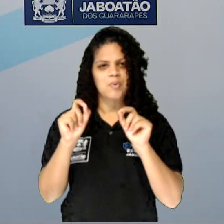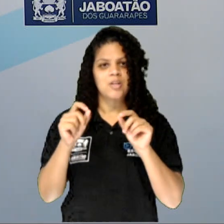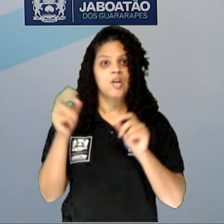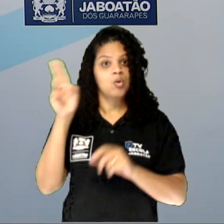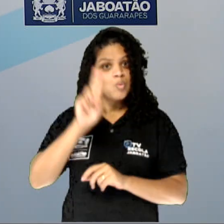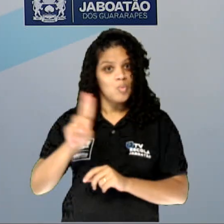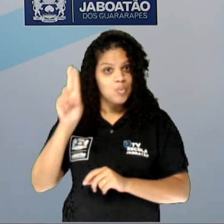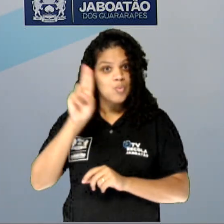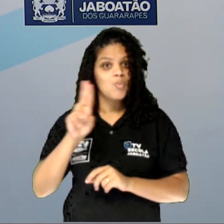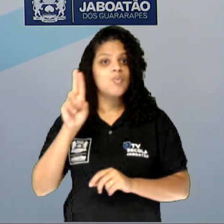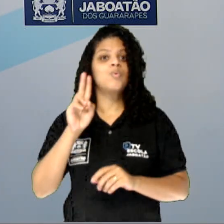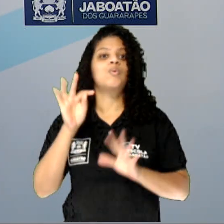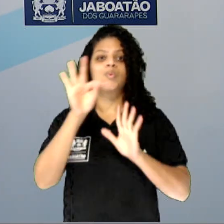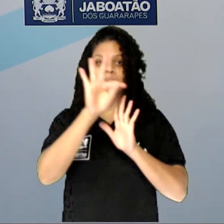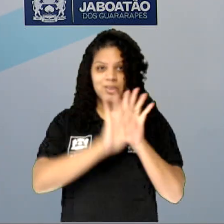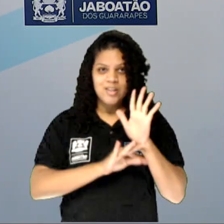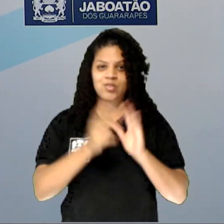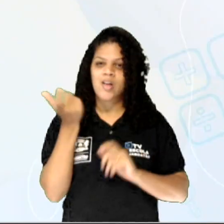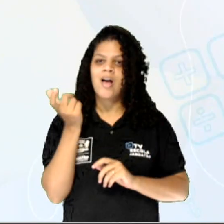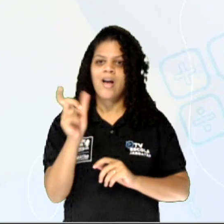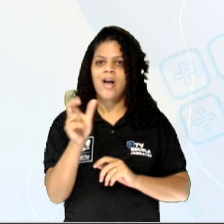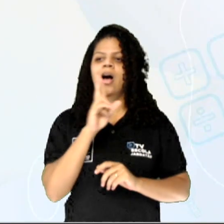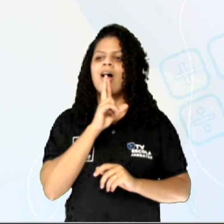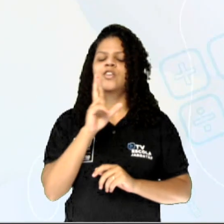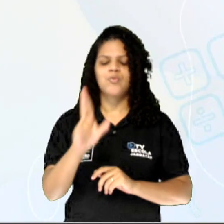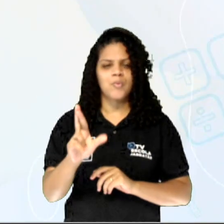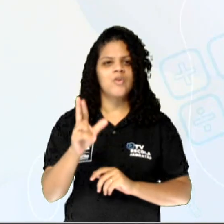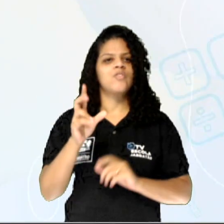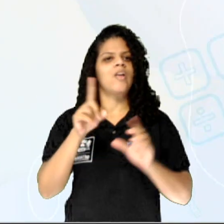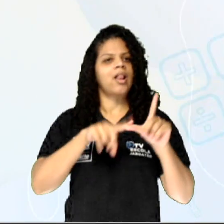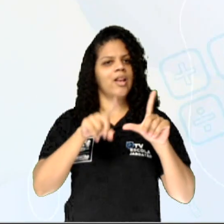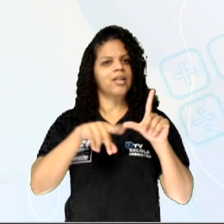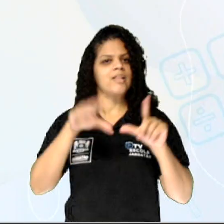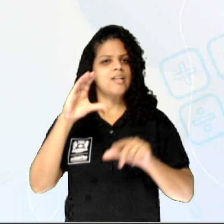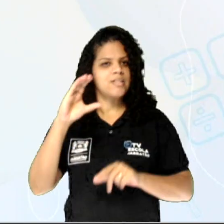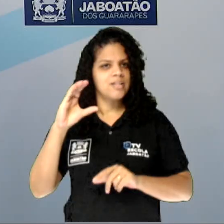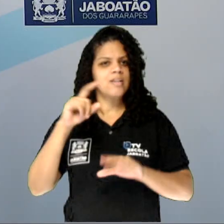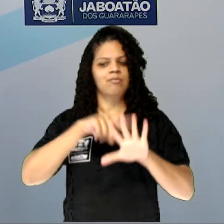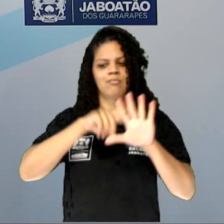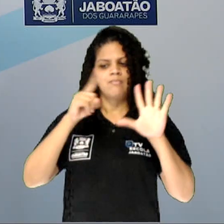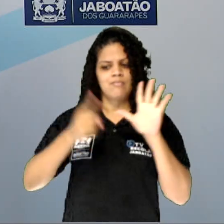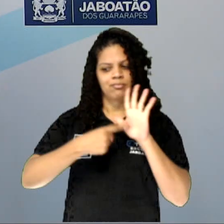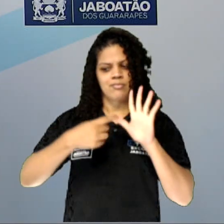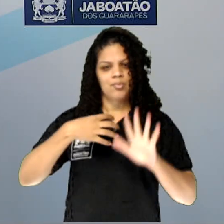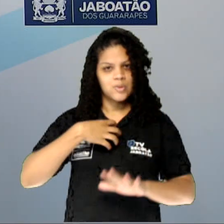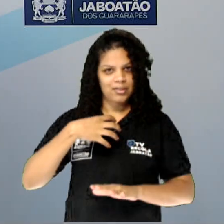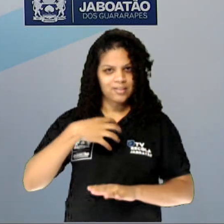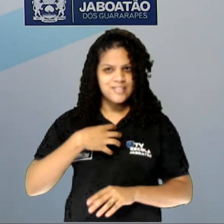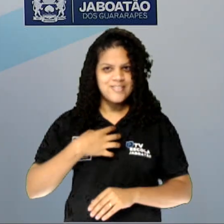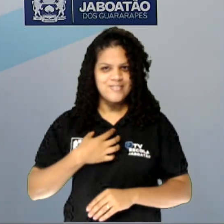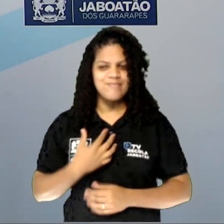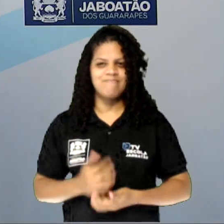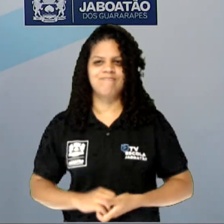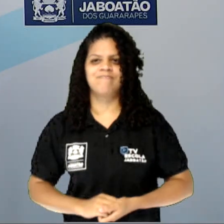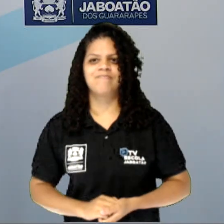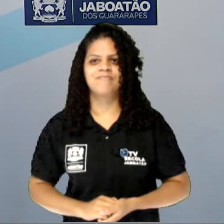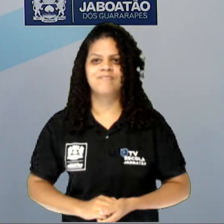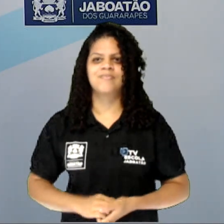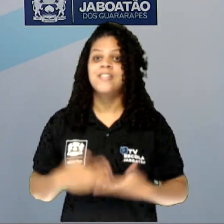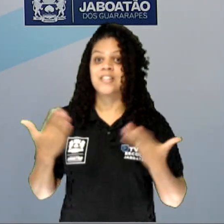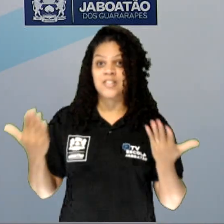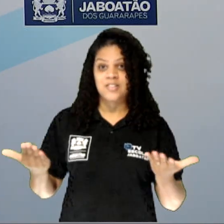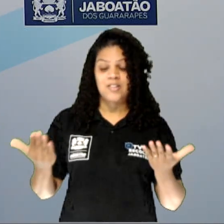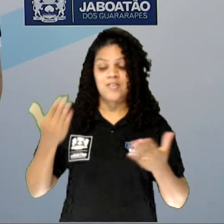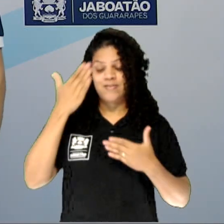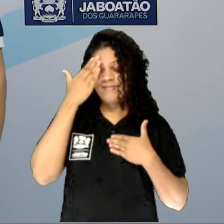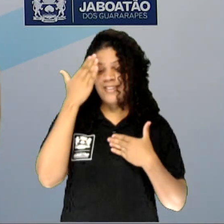a ela no texto, a nossa resposta é a letra C, sentido conotativo. Bom, feras, mais uma vez eu quero